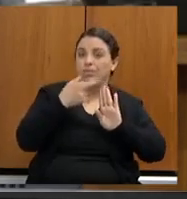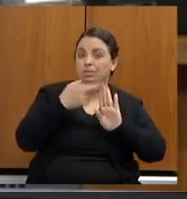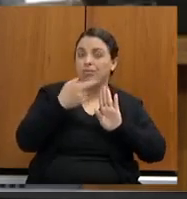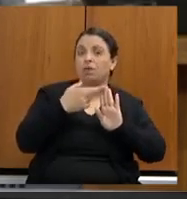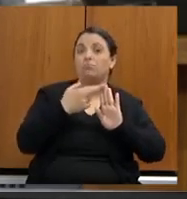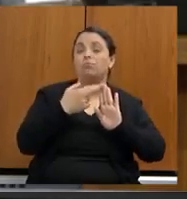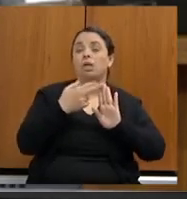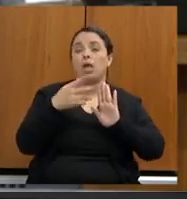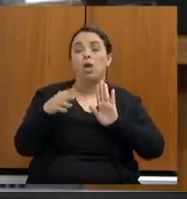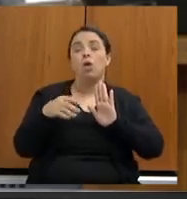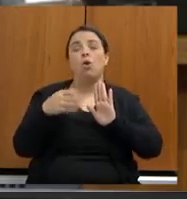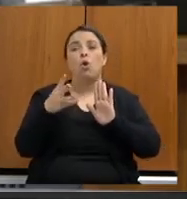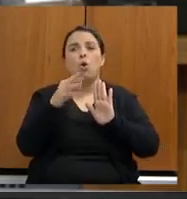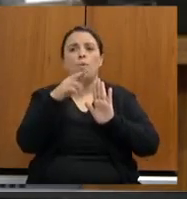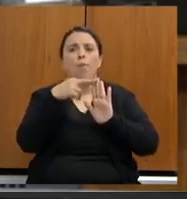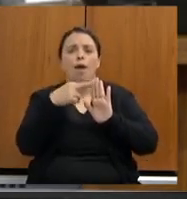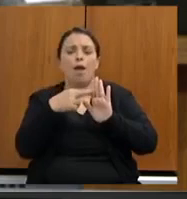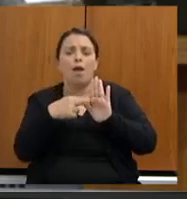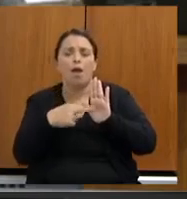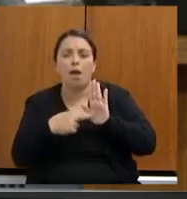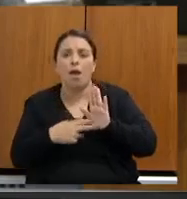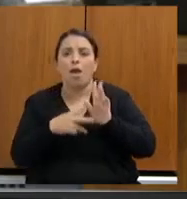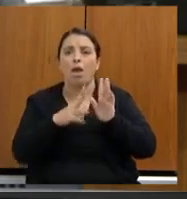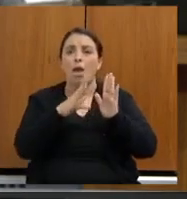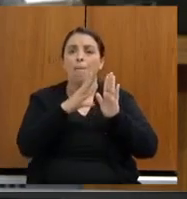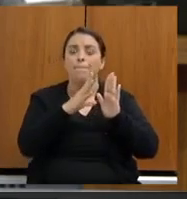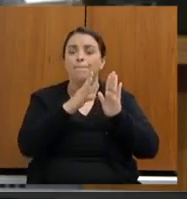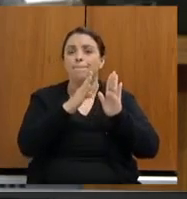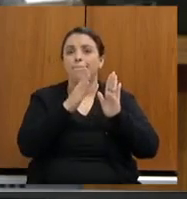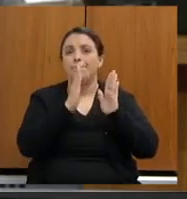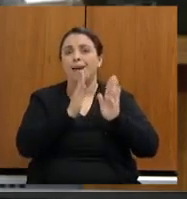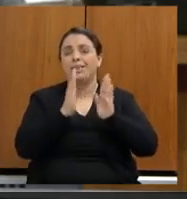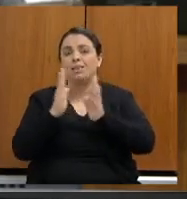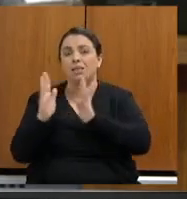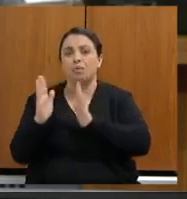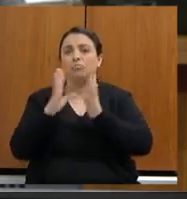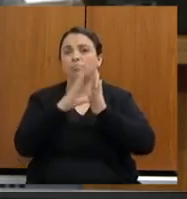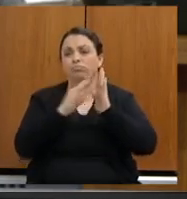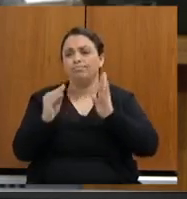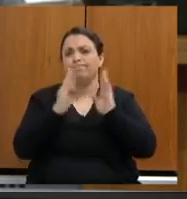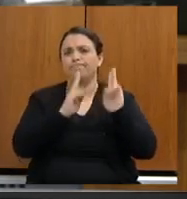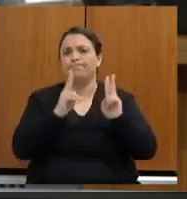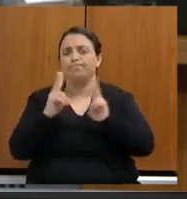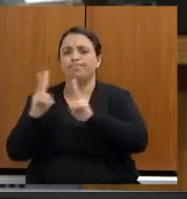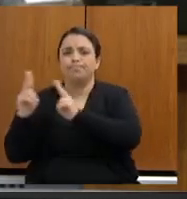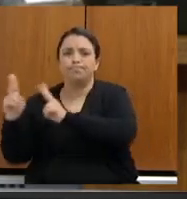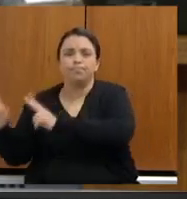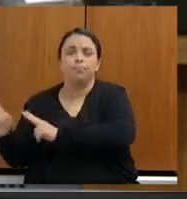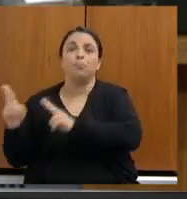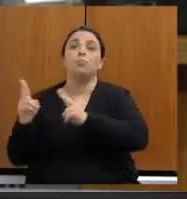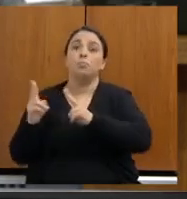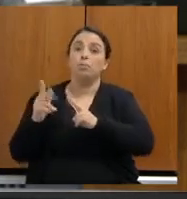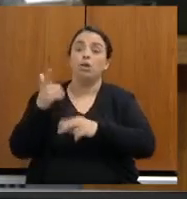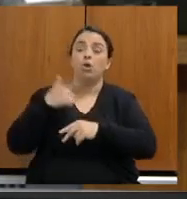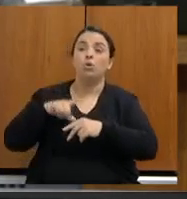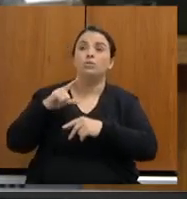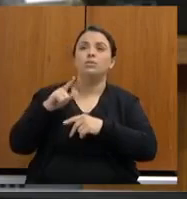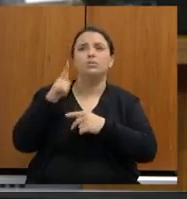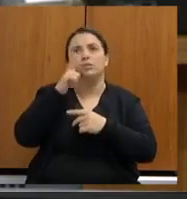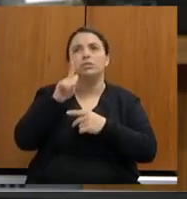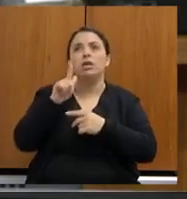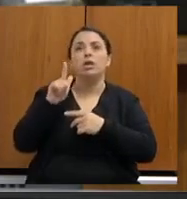padronizando delegacia o modelo de atuação para que possa ser expandido por todo o estado